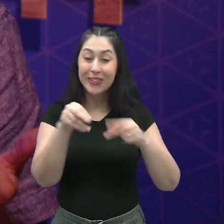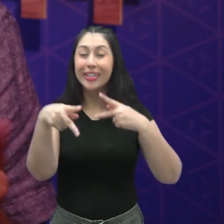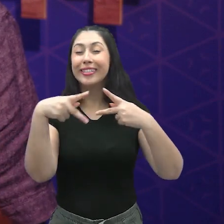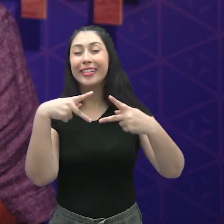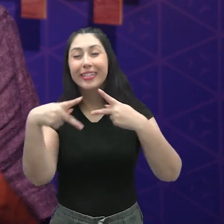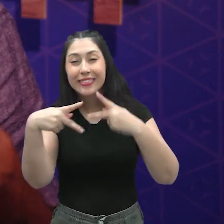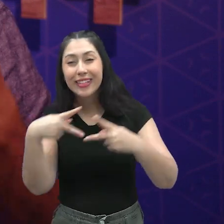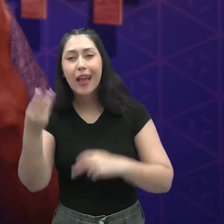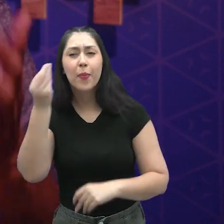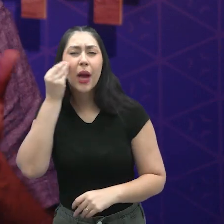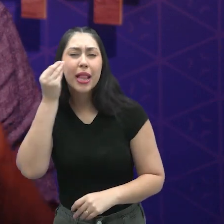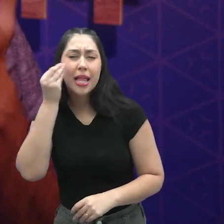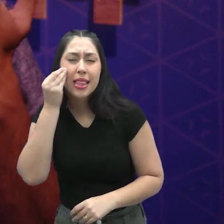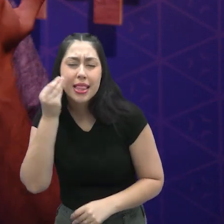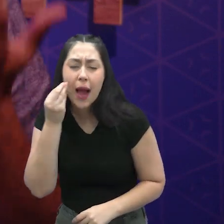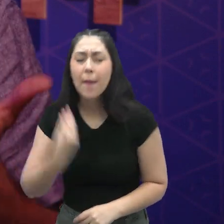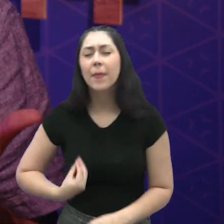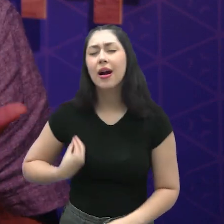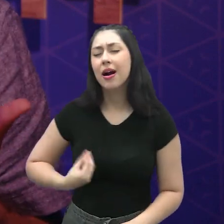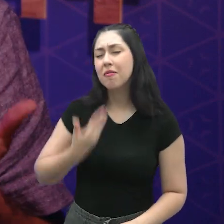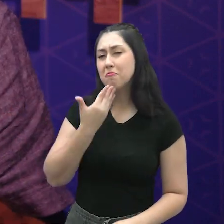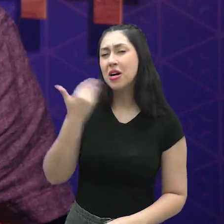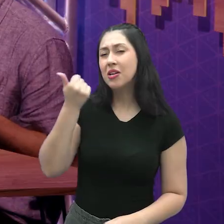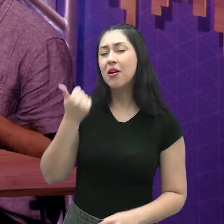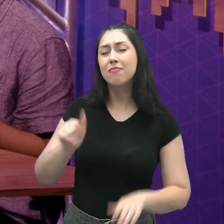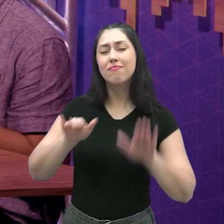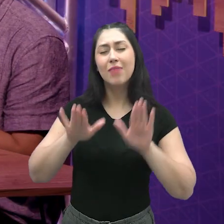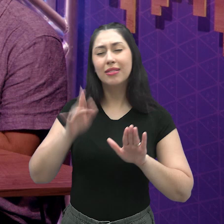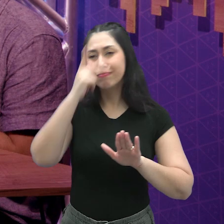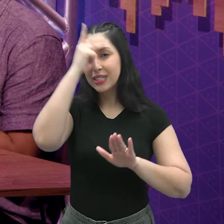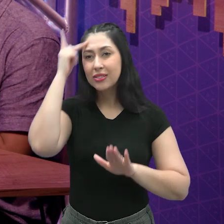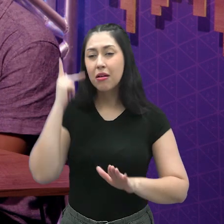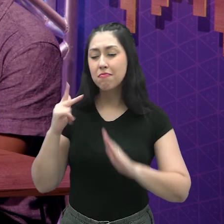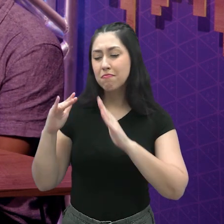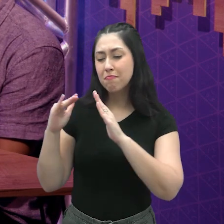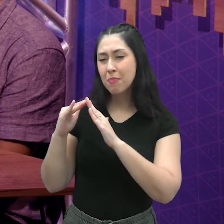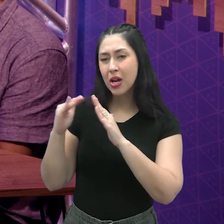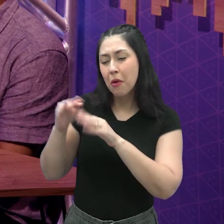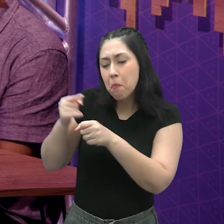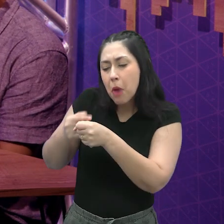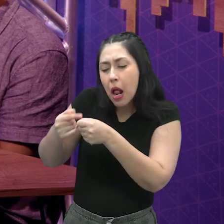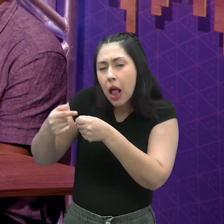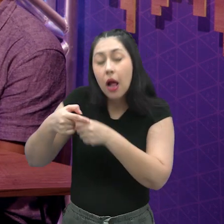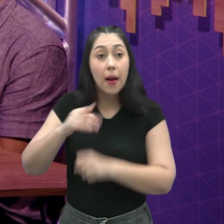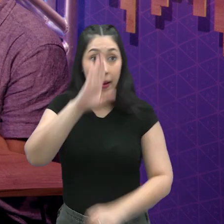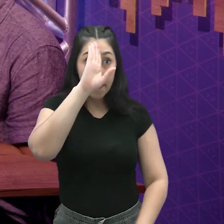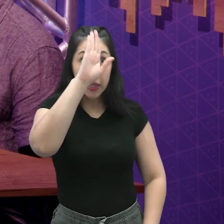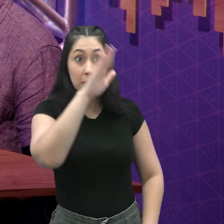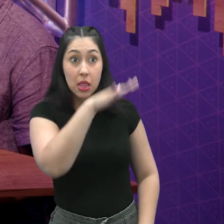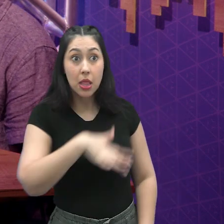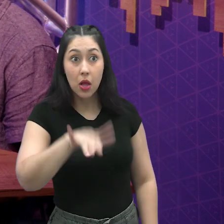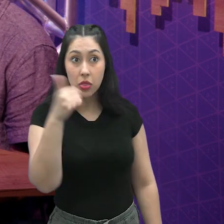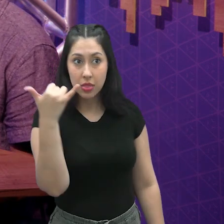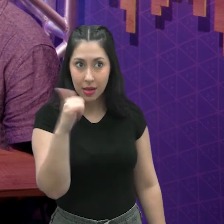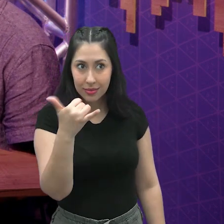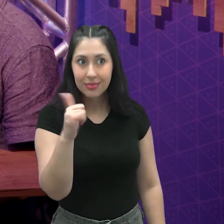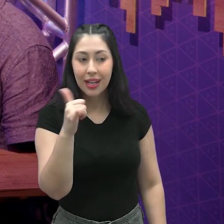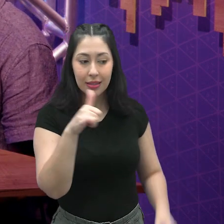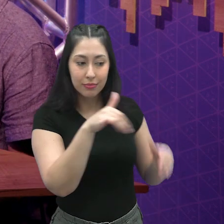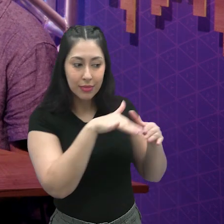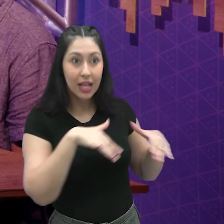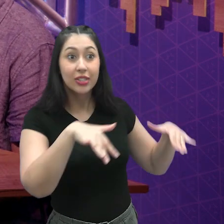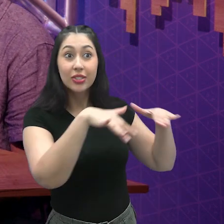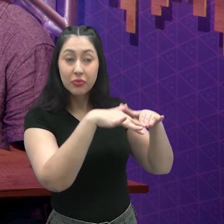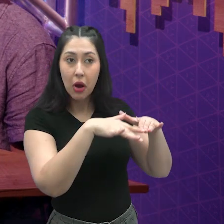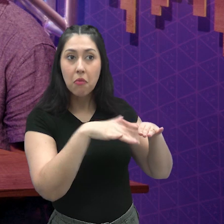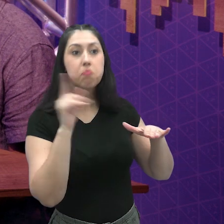morar aqui em São José, tentar a vida na cidade e tudo mais. Mas eram pessoas que moravam ali no interior. Principalmente ali a região de Santana, né?